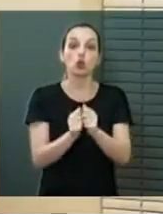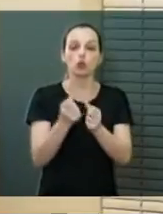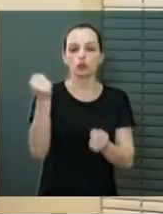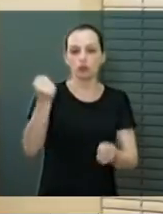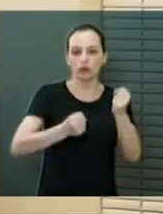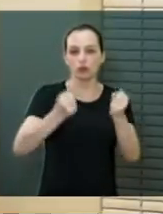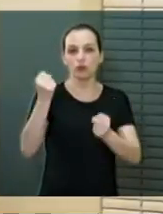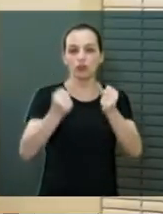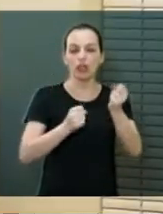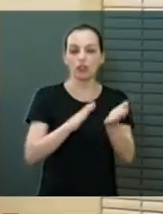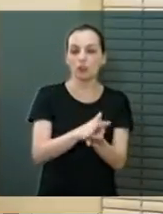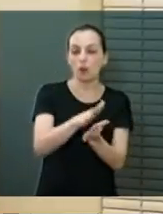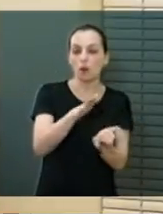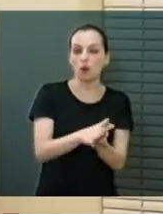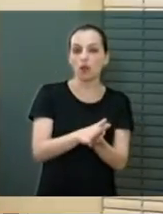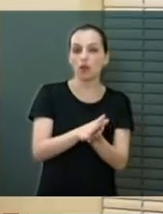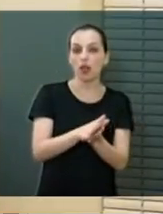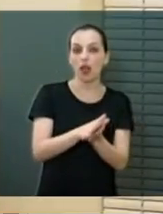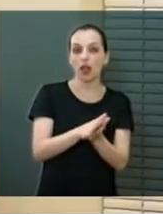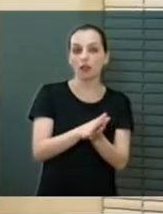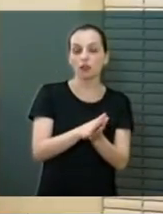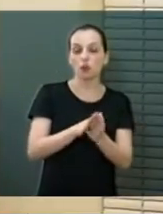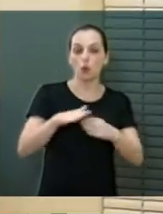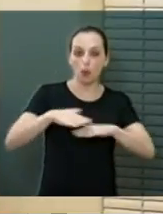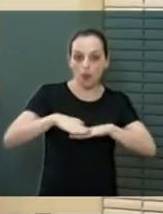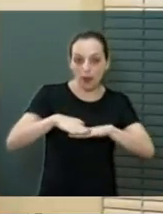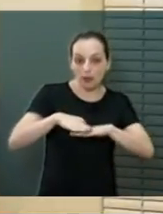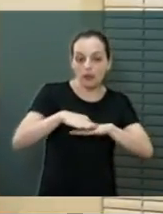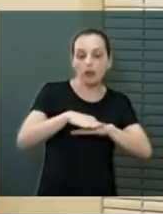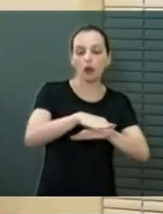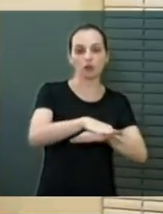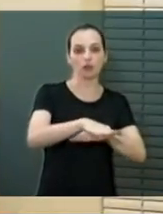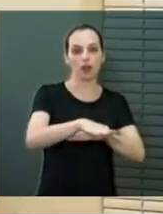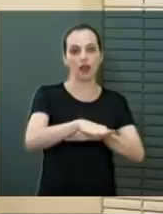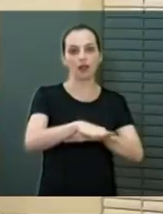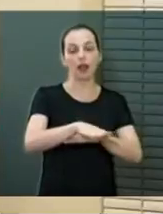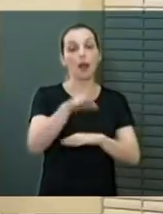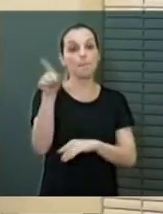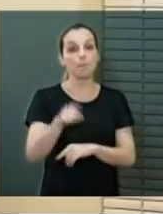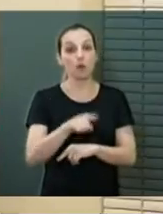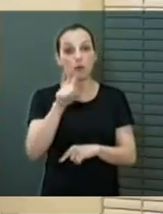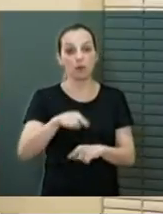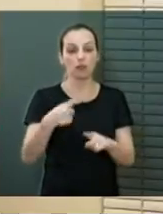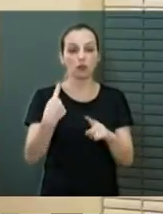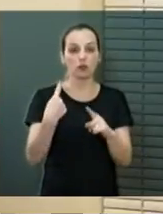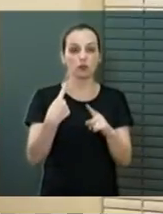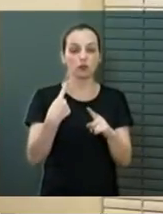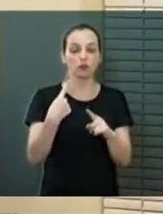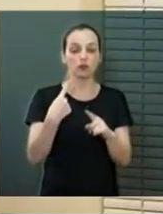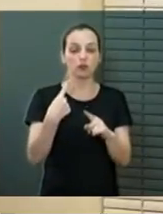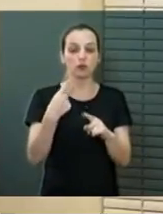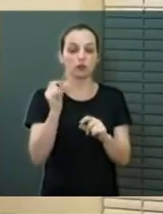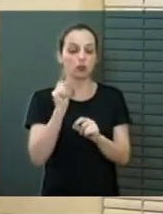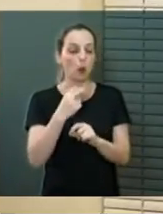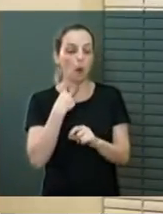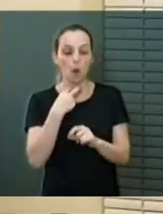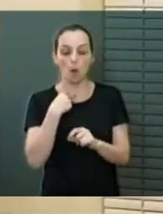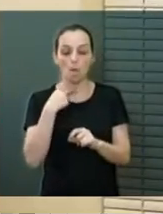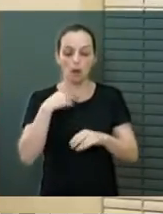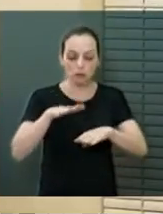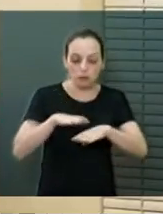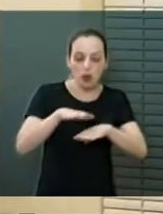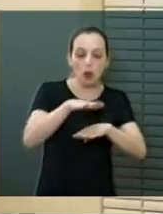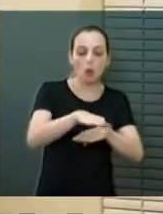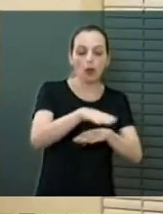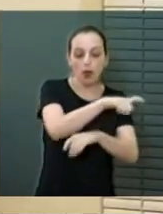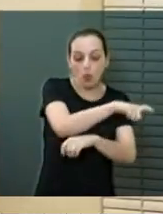só. É proibido parar o carro no passeio público. Lei 182, inciso número 6, inciso número